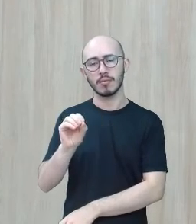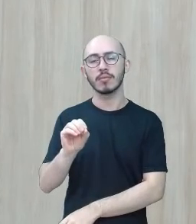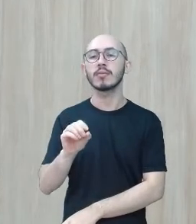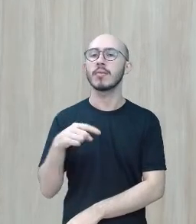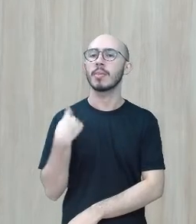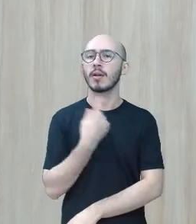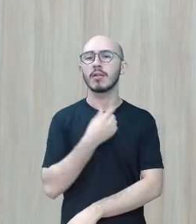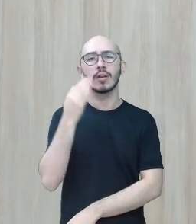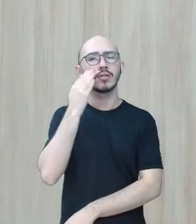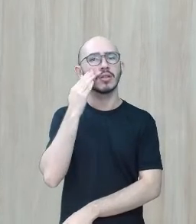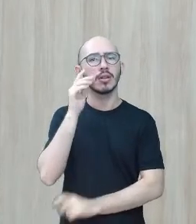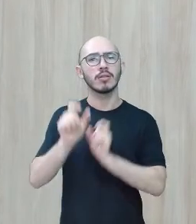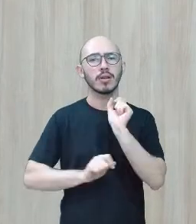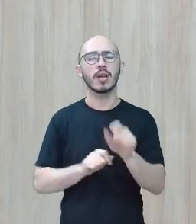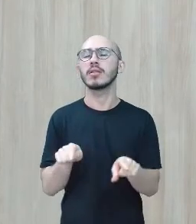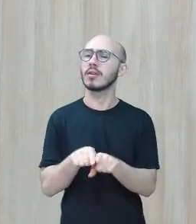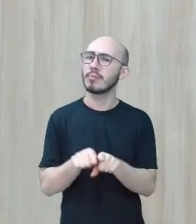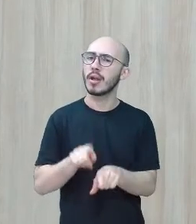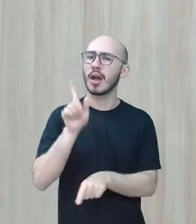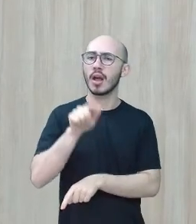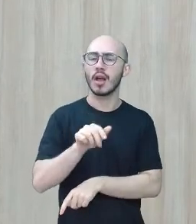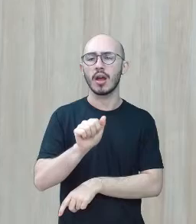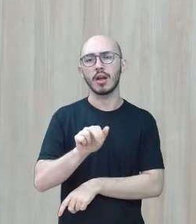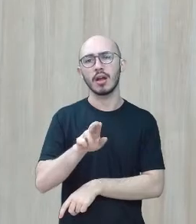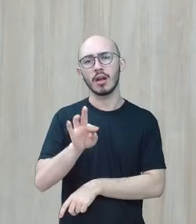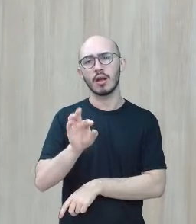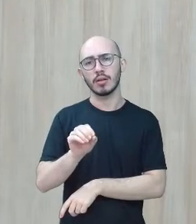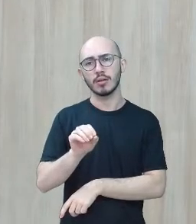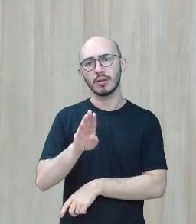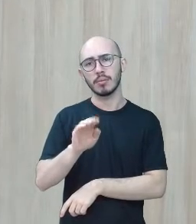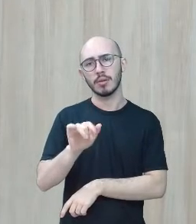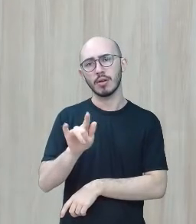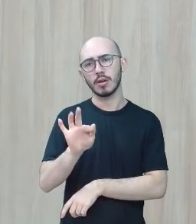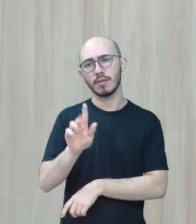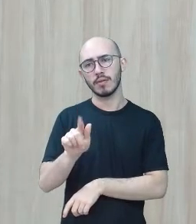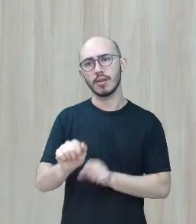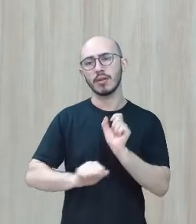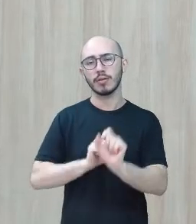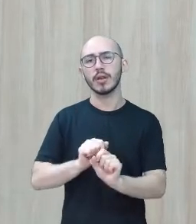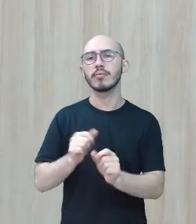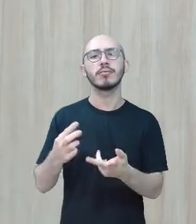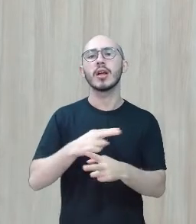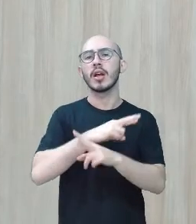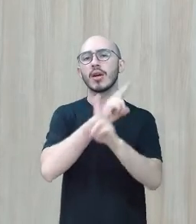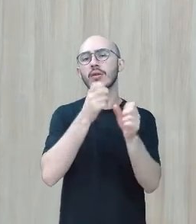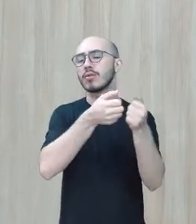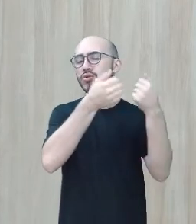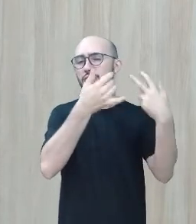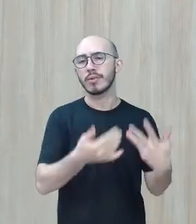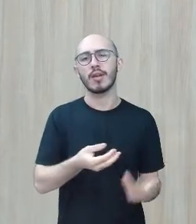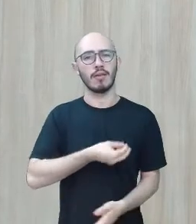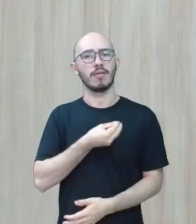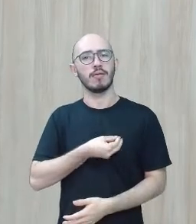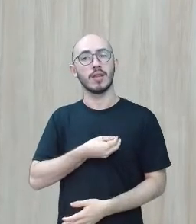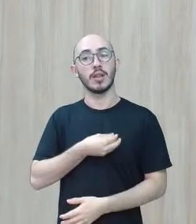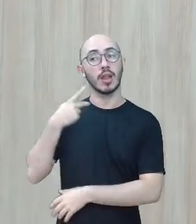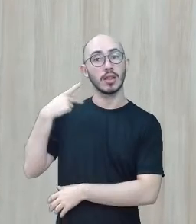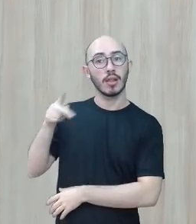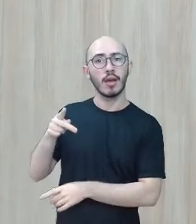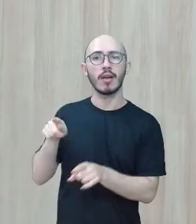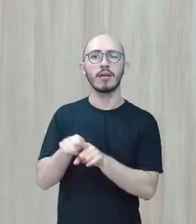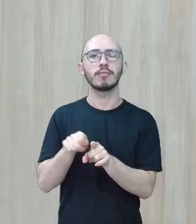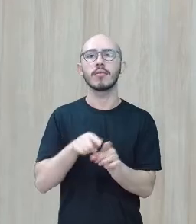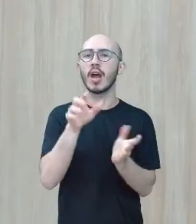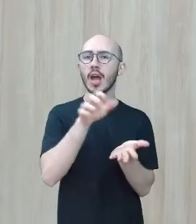negar que é também uma autobiografia, porque ela fala o quê? Sobre si. Ela fala sobre sua vida, ela registra fatos da